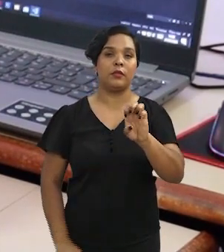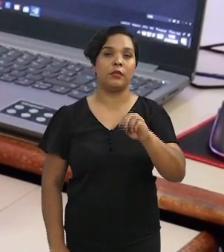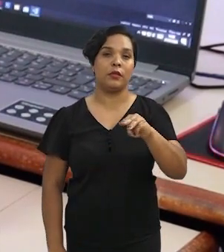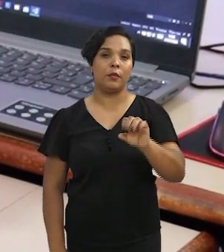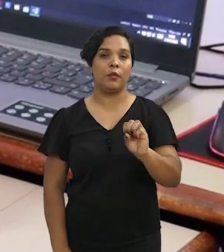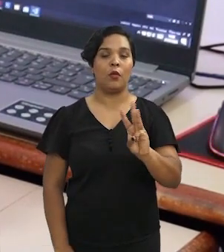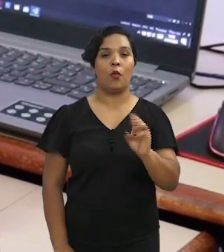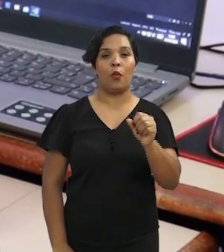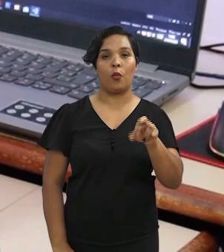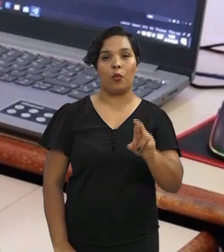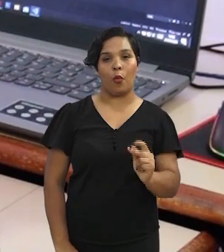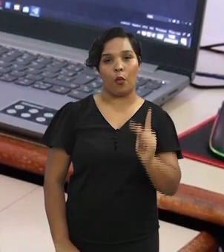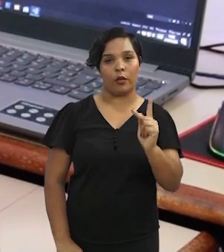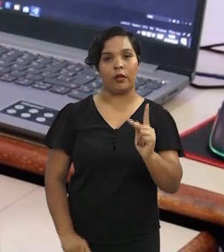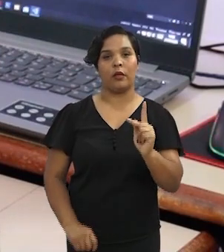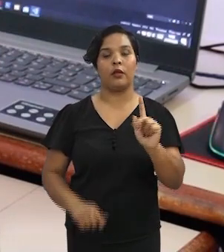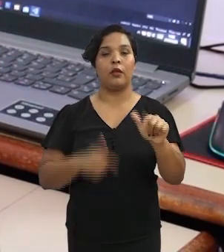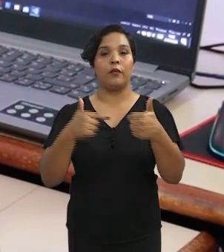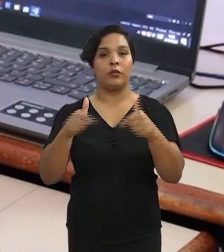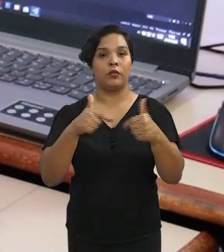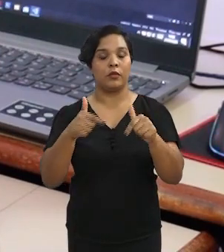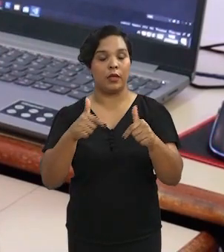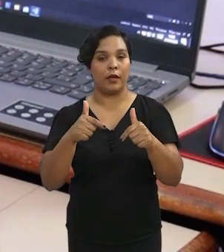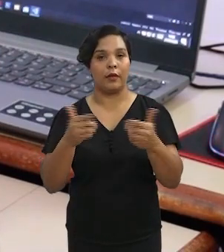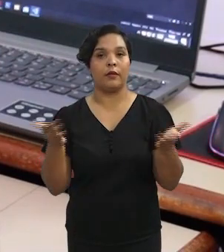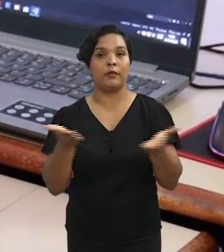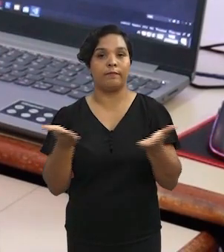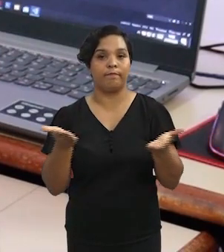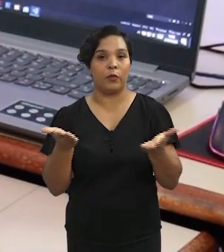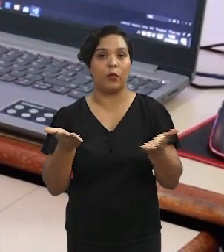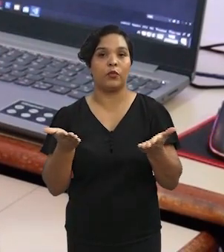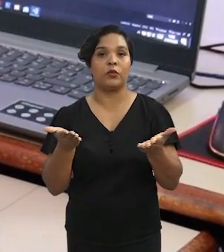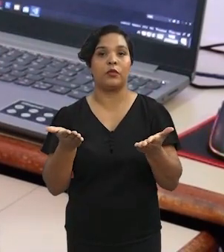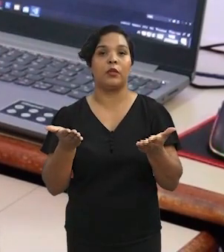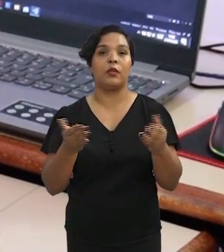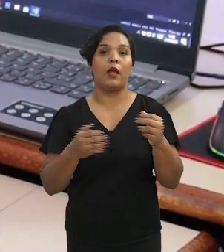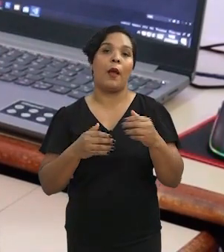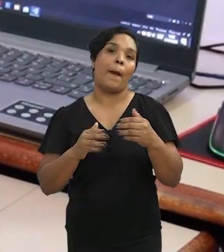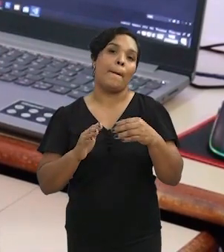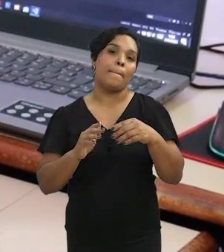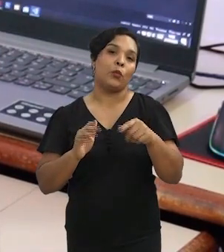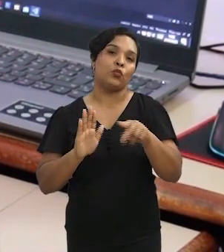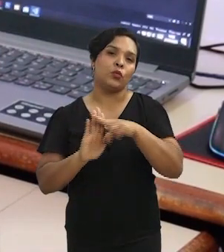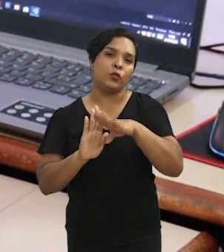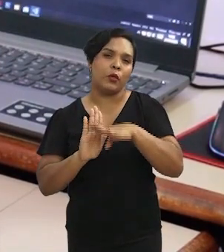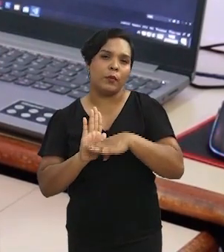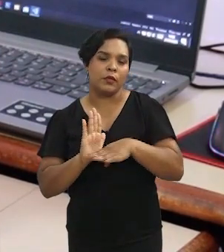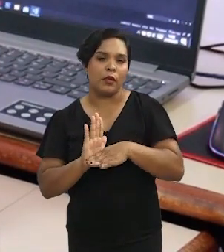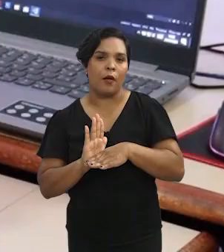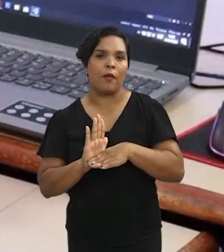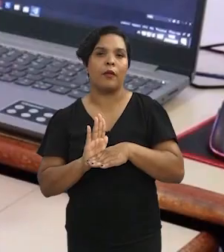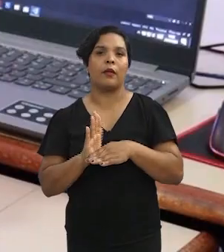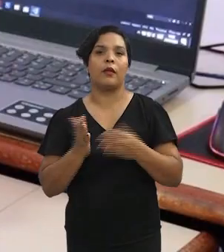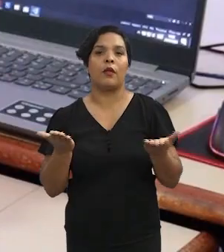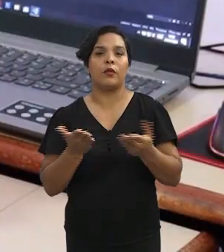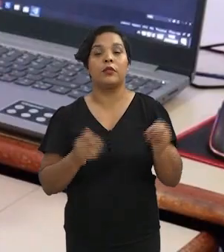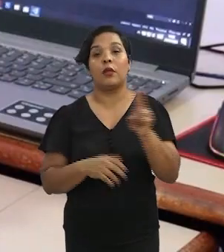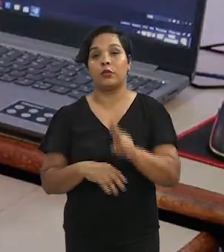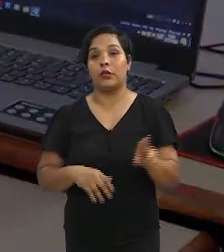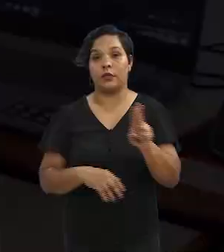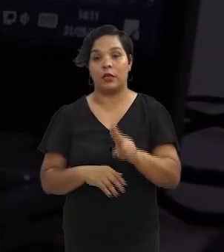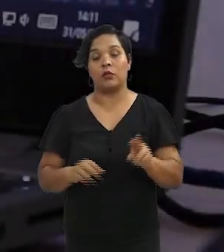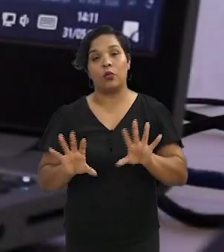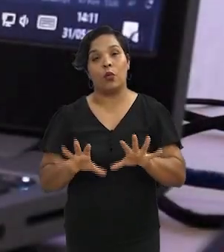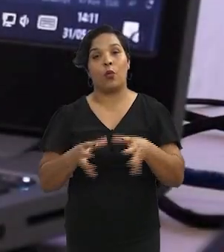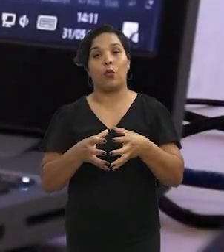mais na parte do desenvolvimento, que é o framework Django, que é com a linguagem de programação Python, e é o que a